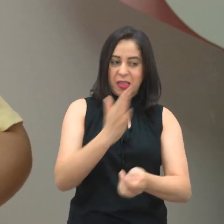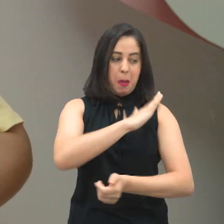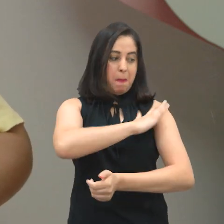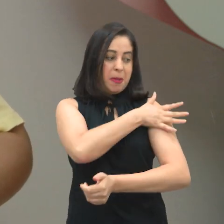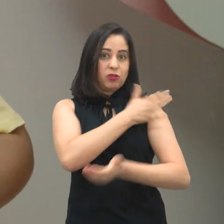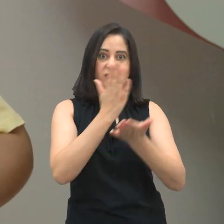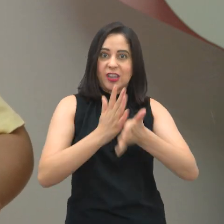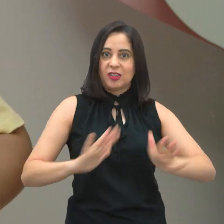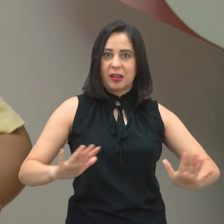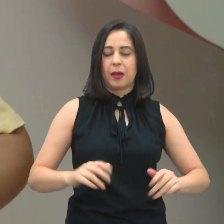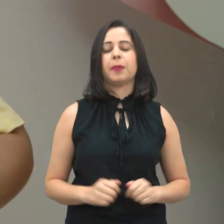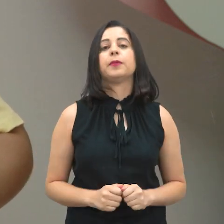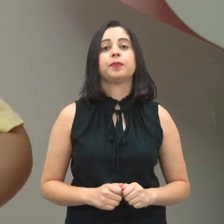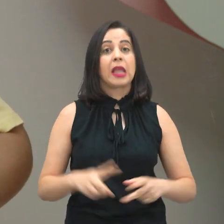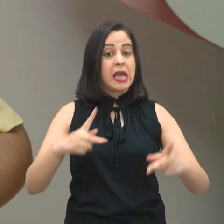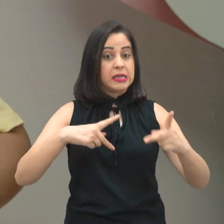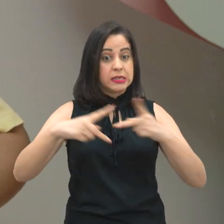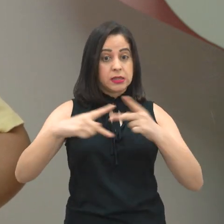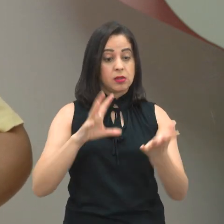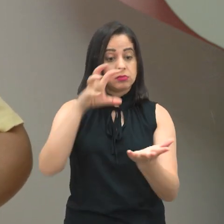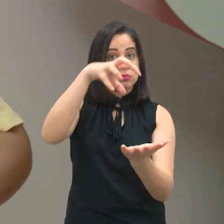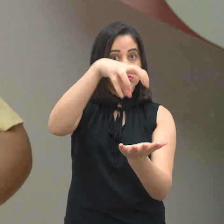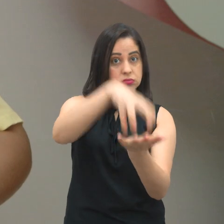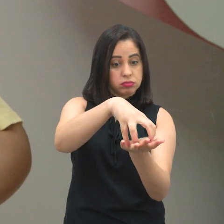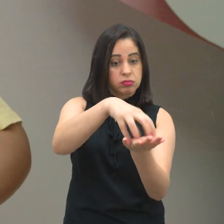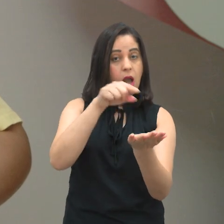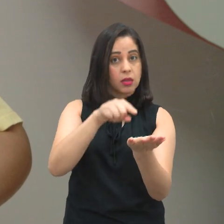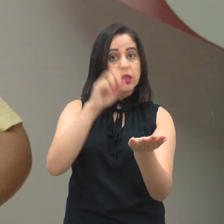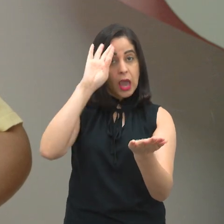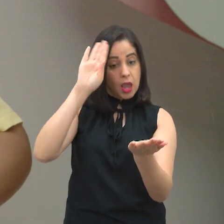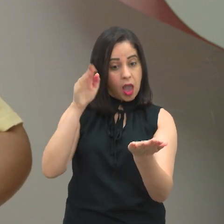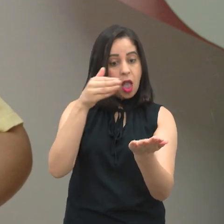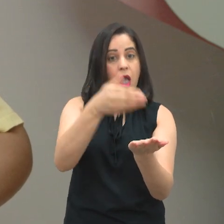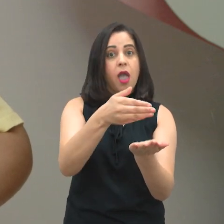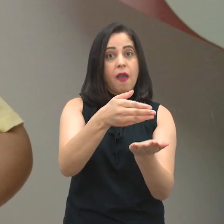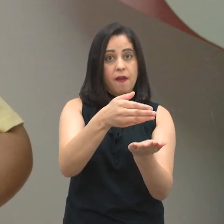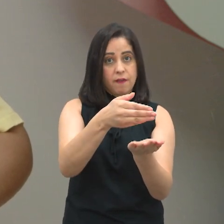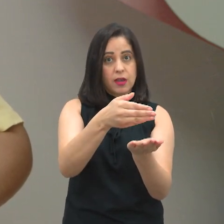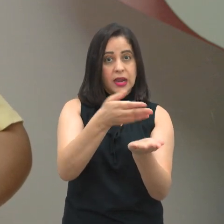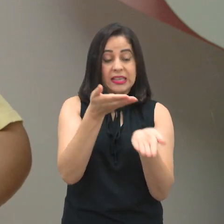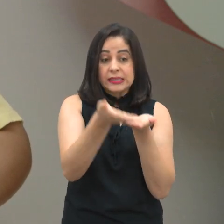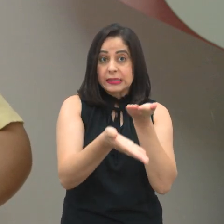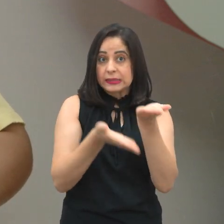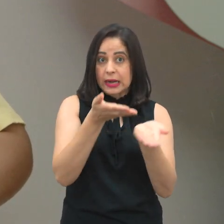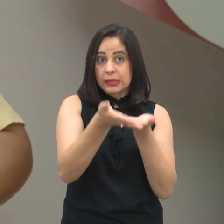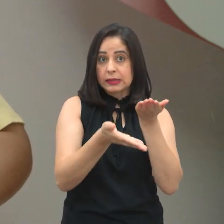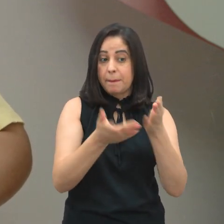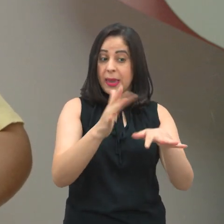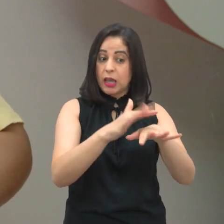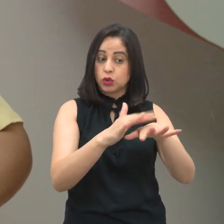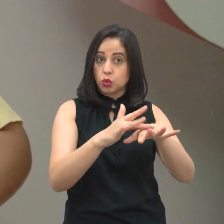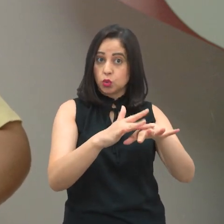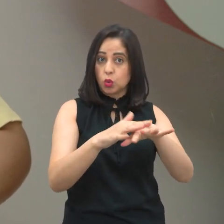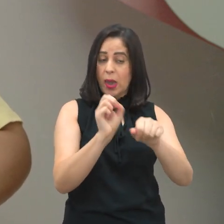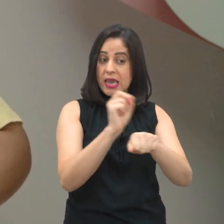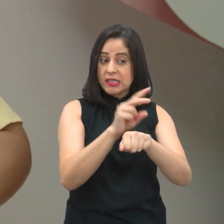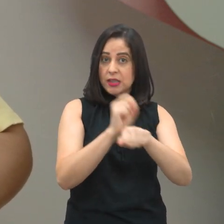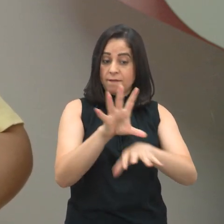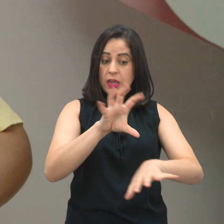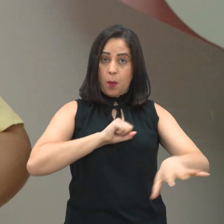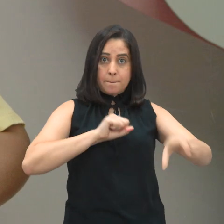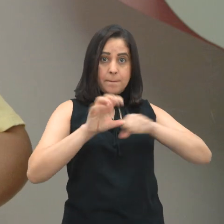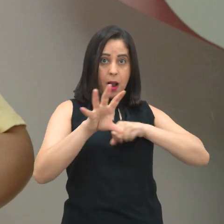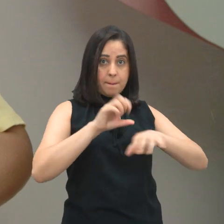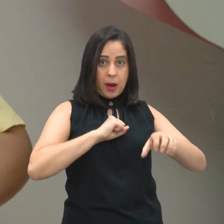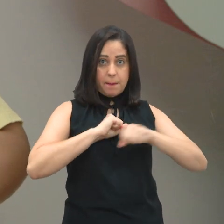São José dos Campos conta com um centro de referência em moléstias infecciosas e muitas ações para